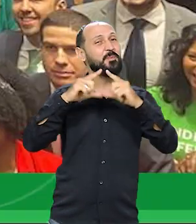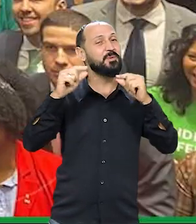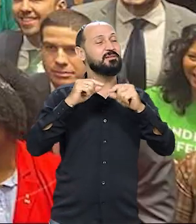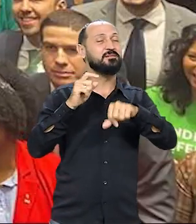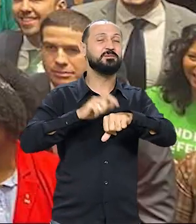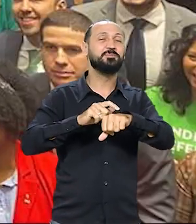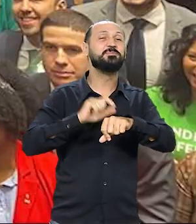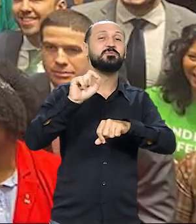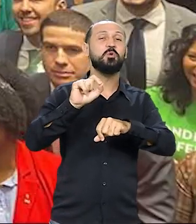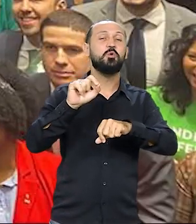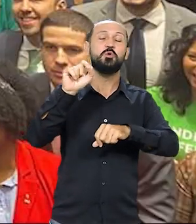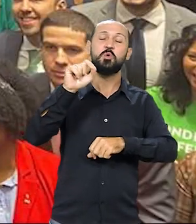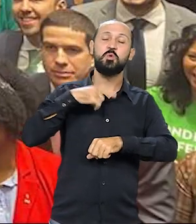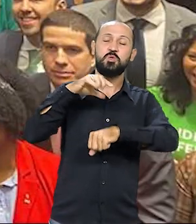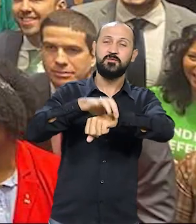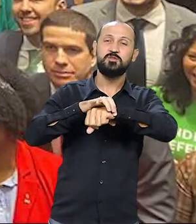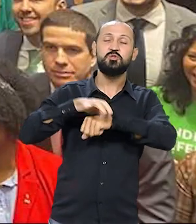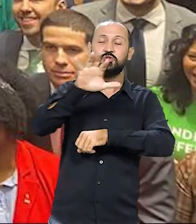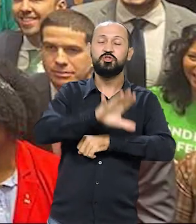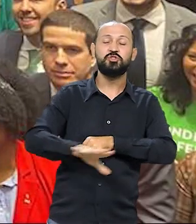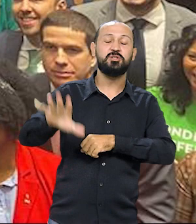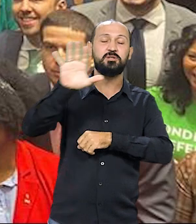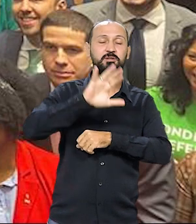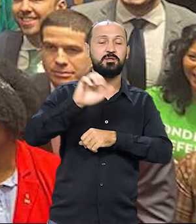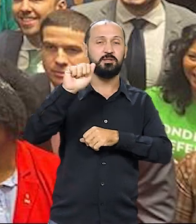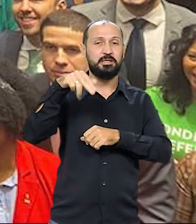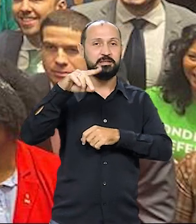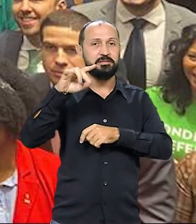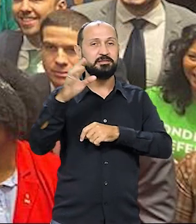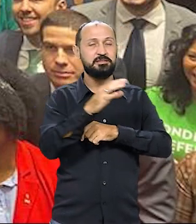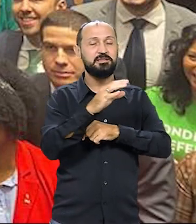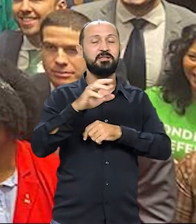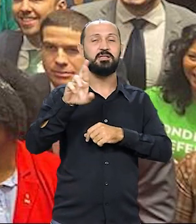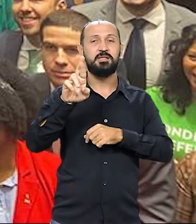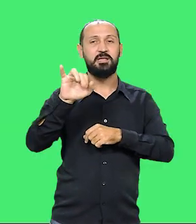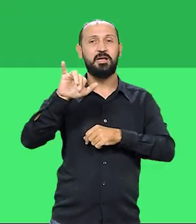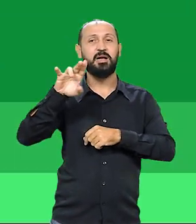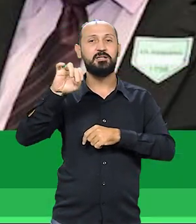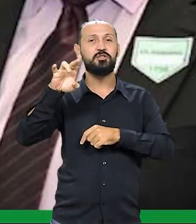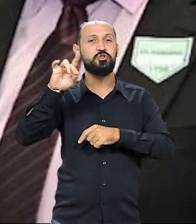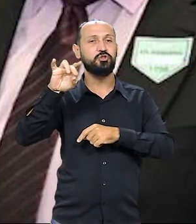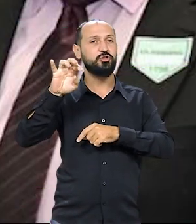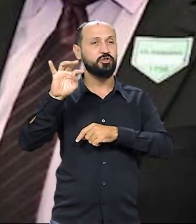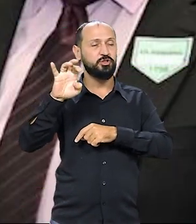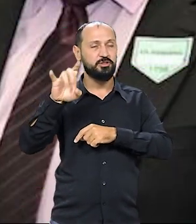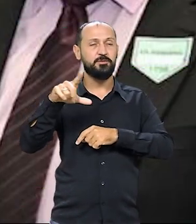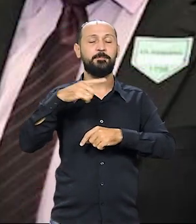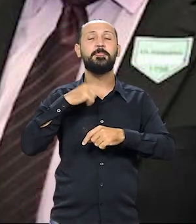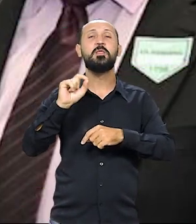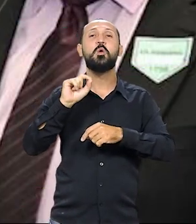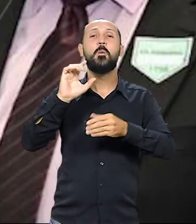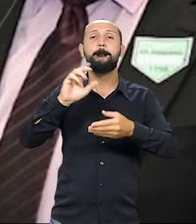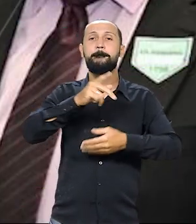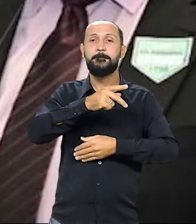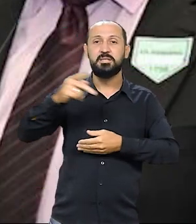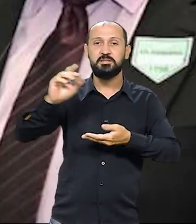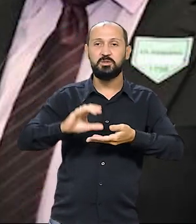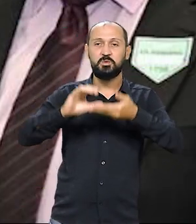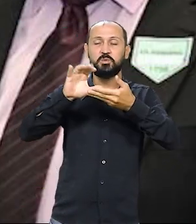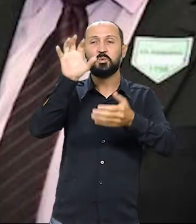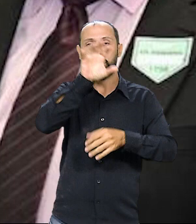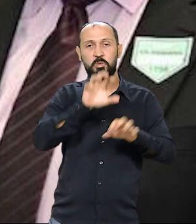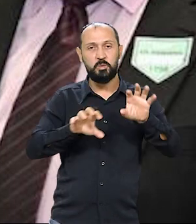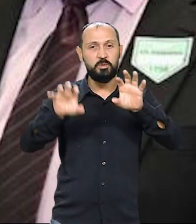Na solenidade, o Defensor-Geral esteve com a presidenta da ANADEP, Rivana Ricarte, o presidente do CONDEG, Defensor